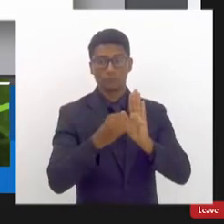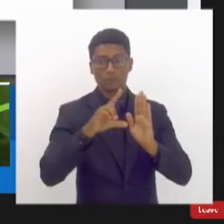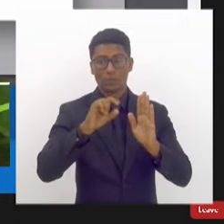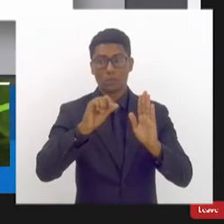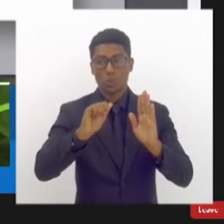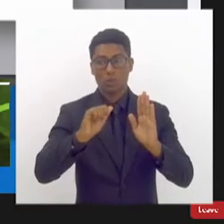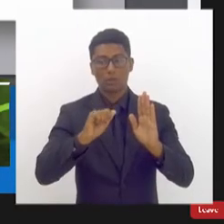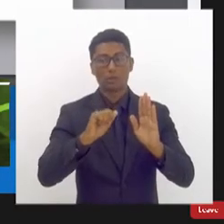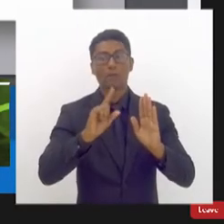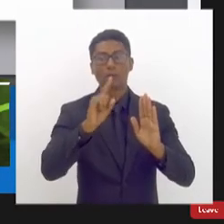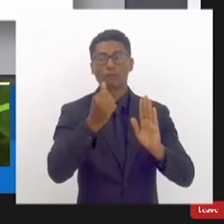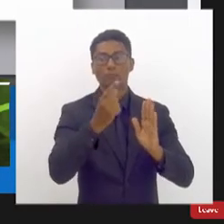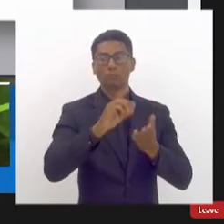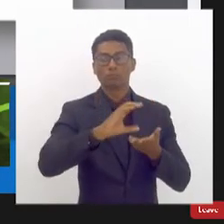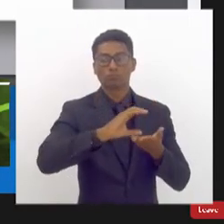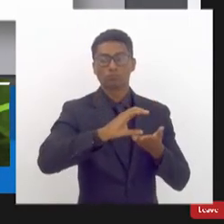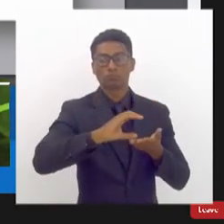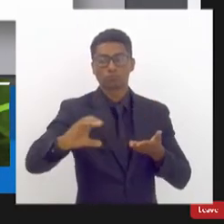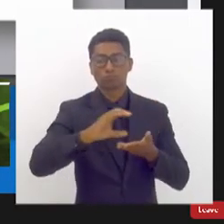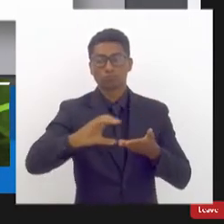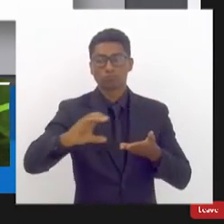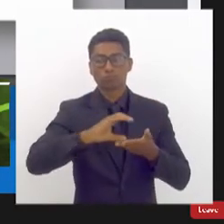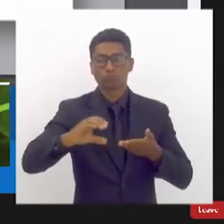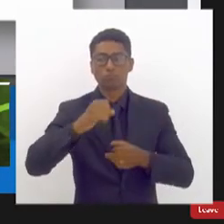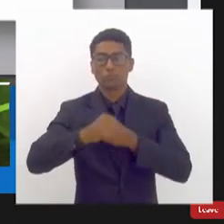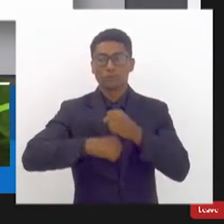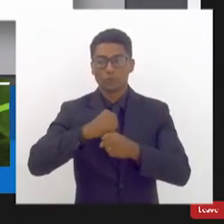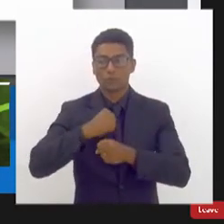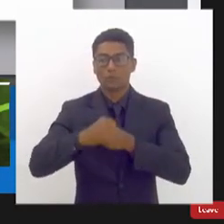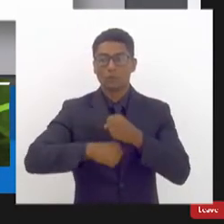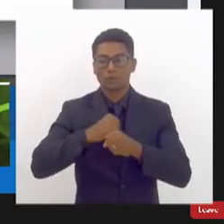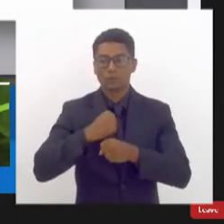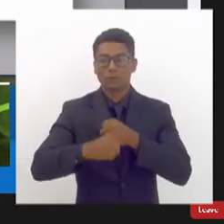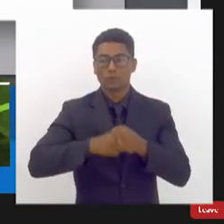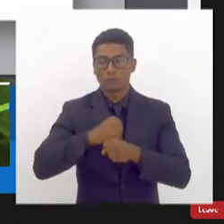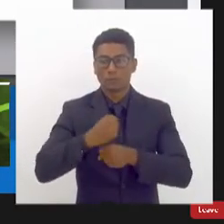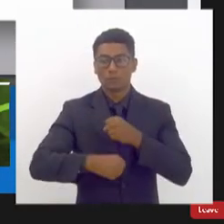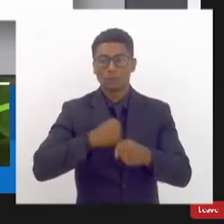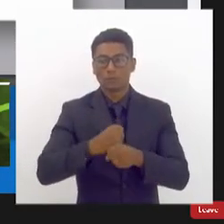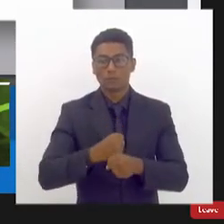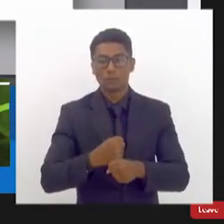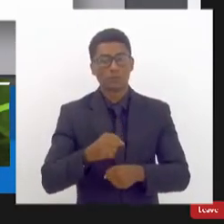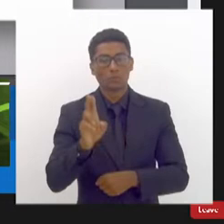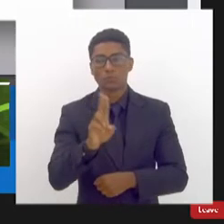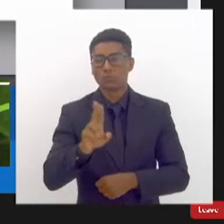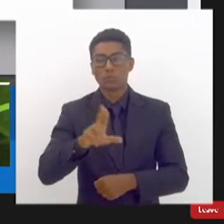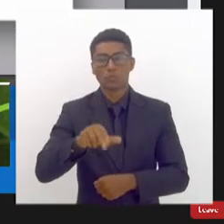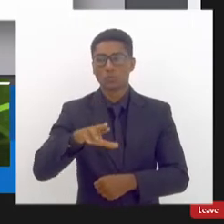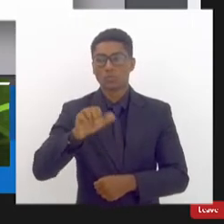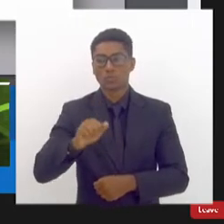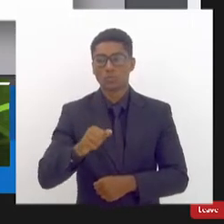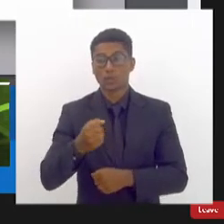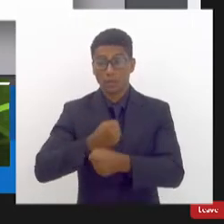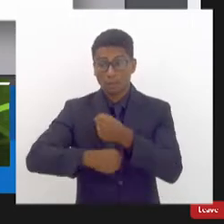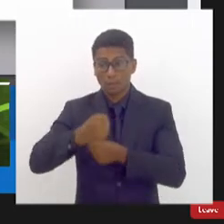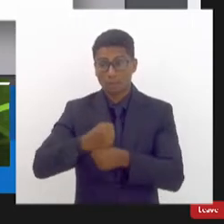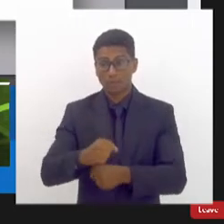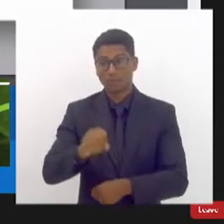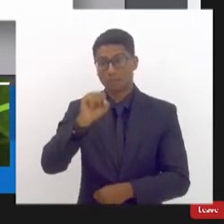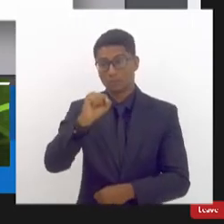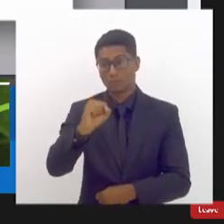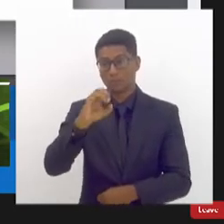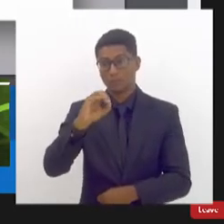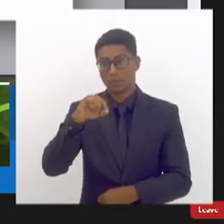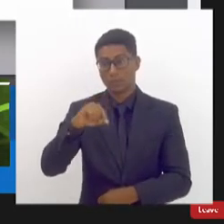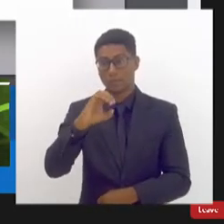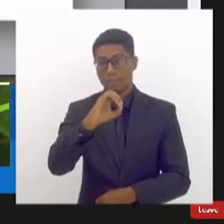usado. Esse valor veio caindo ano a ano. Ano passado ele ficou em 80 mil reais e ele ficou em